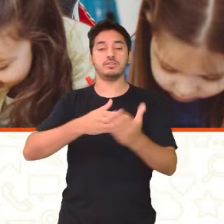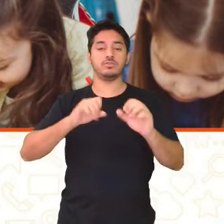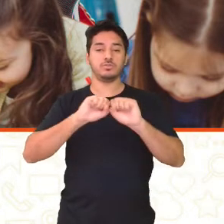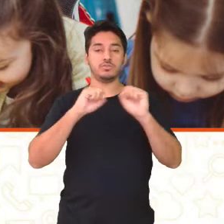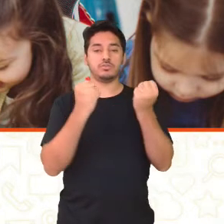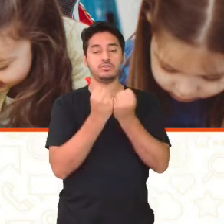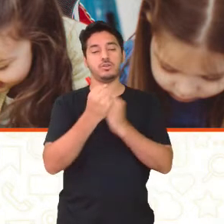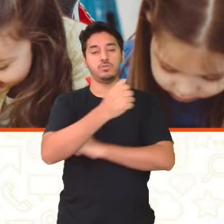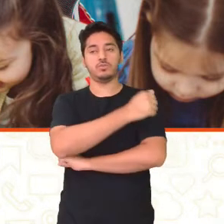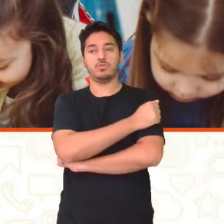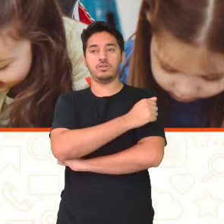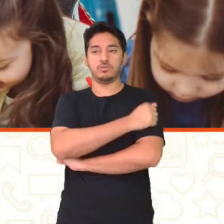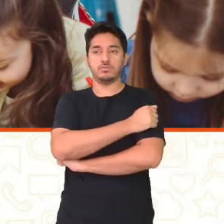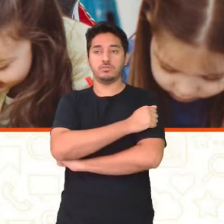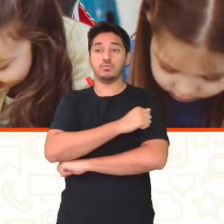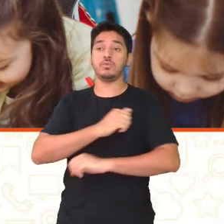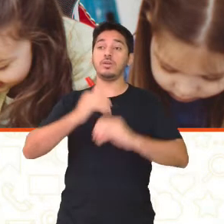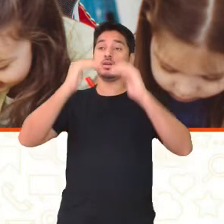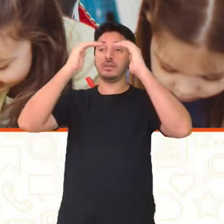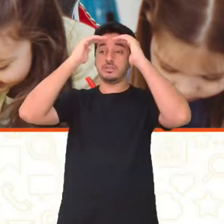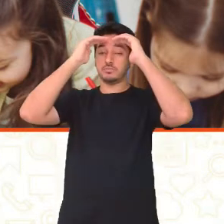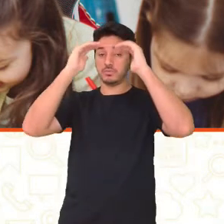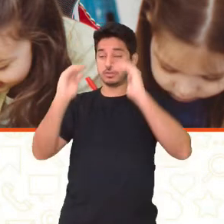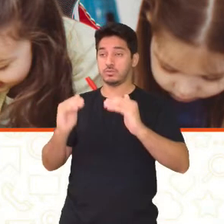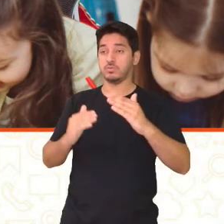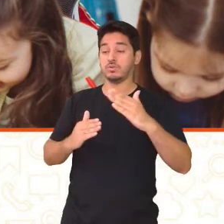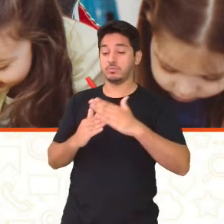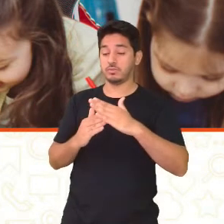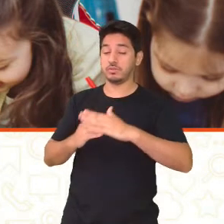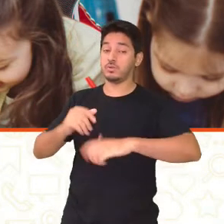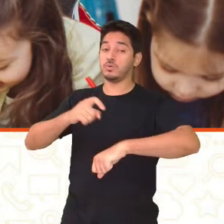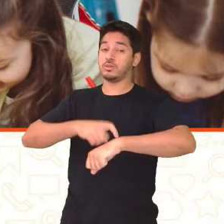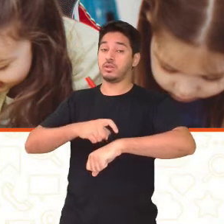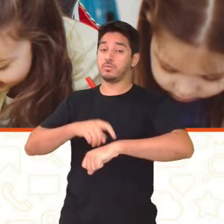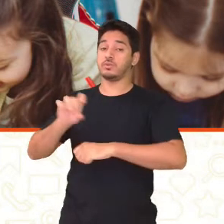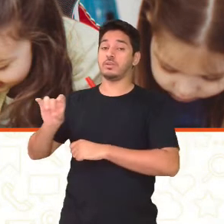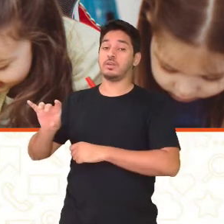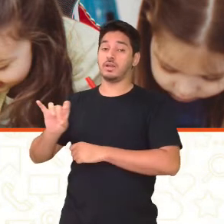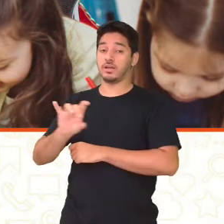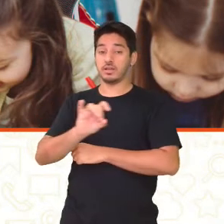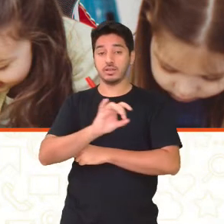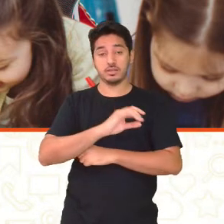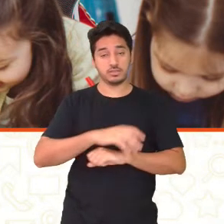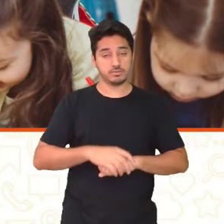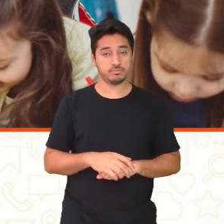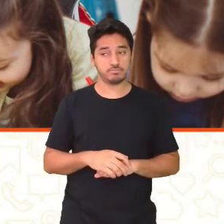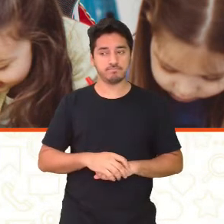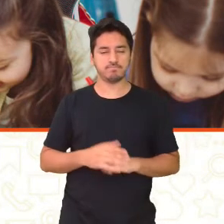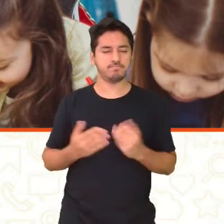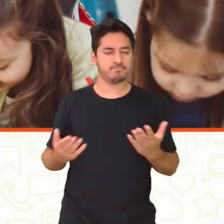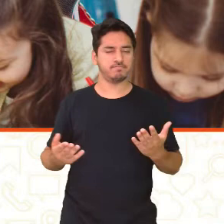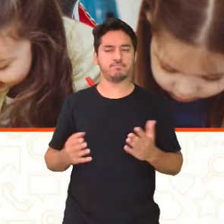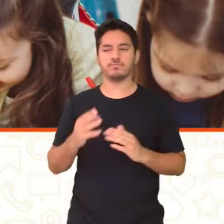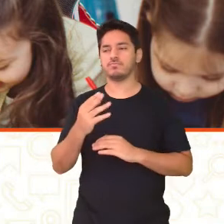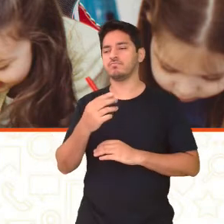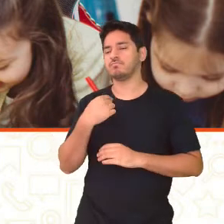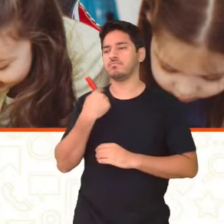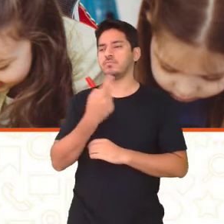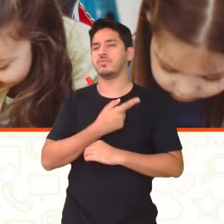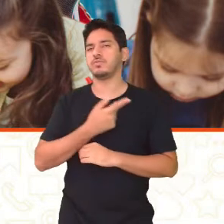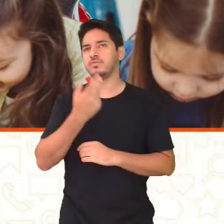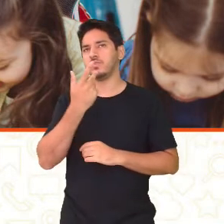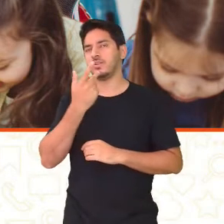do estudante, respeitando os limites e o tempo de cada educando. Então, quando a gente fala que a